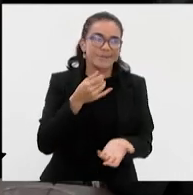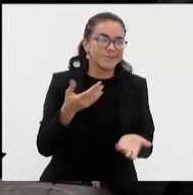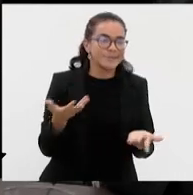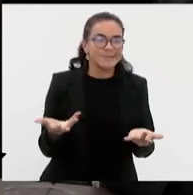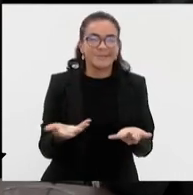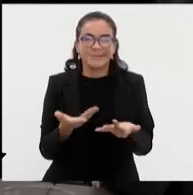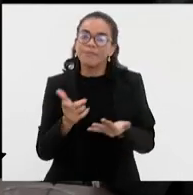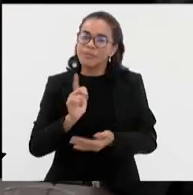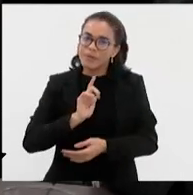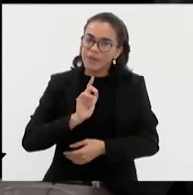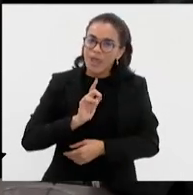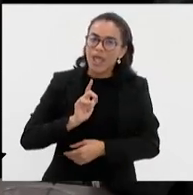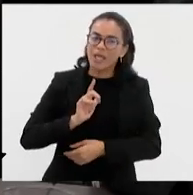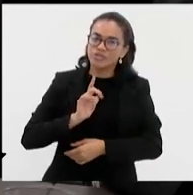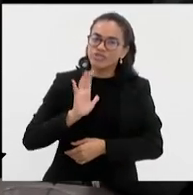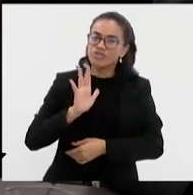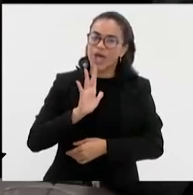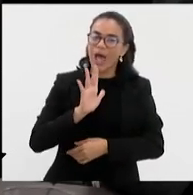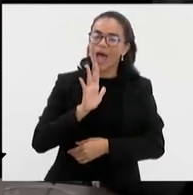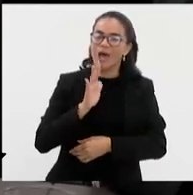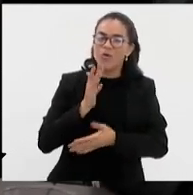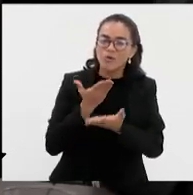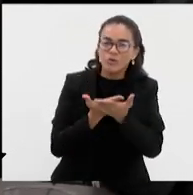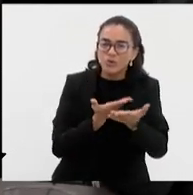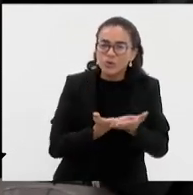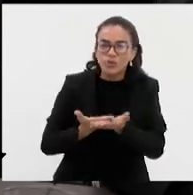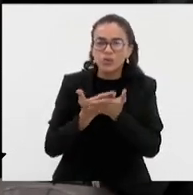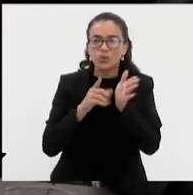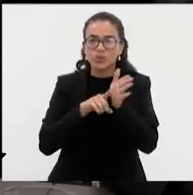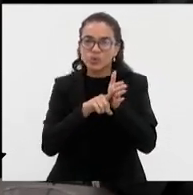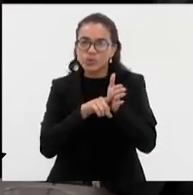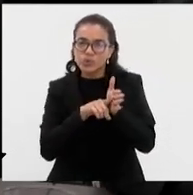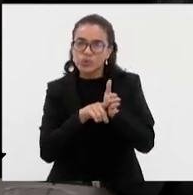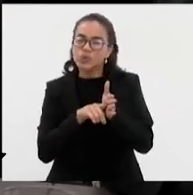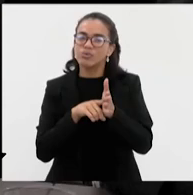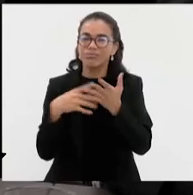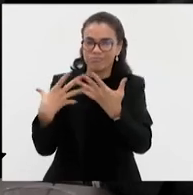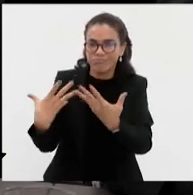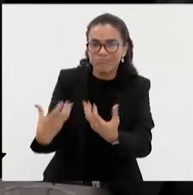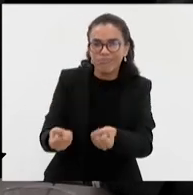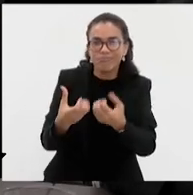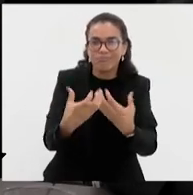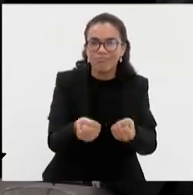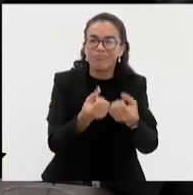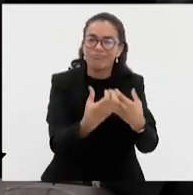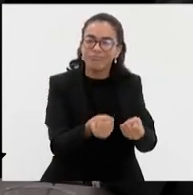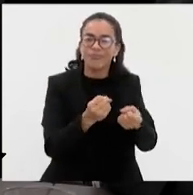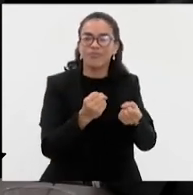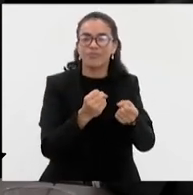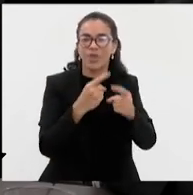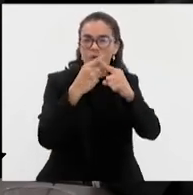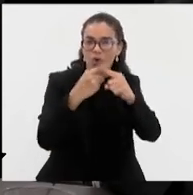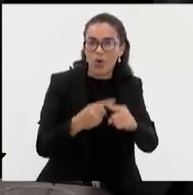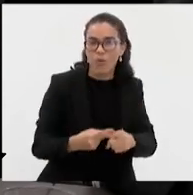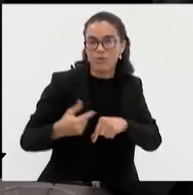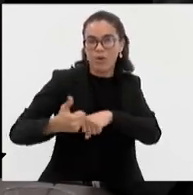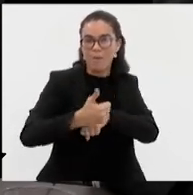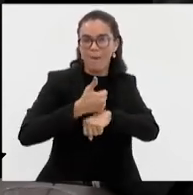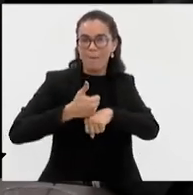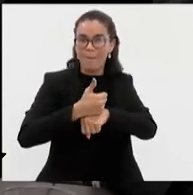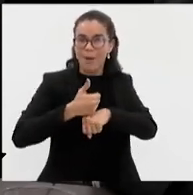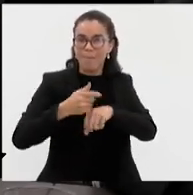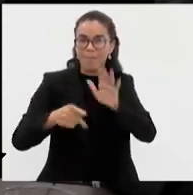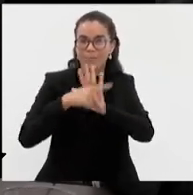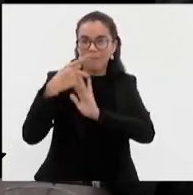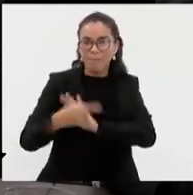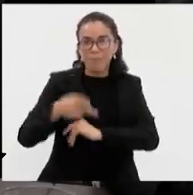ele tem já algum parâmetro onde é admitido em competições de alto rendimento aqui mesmo no